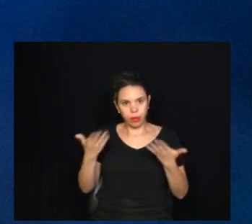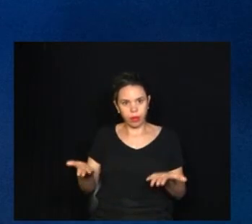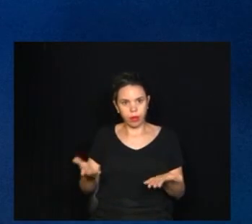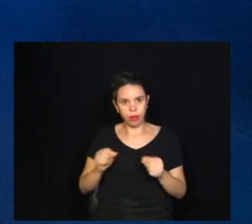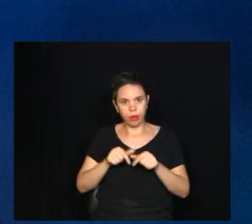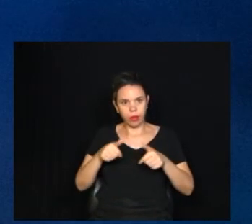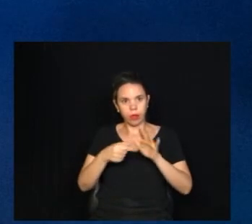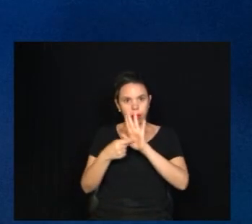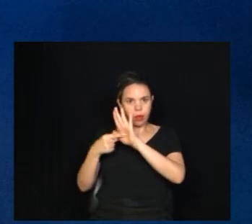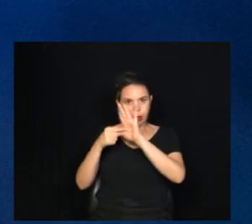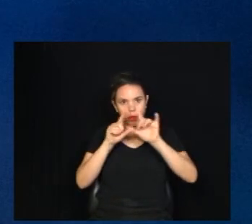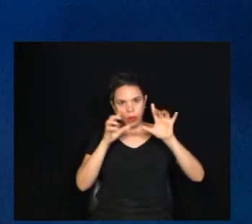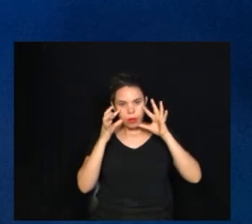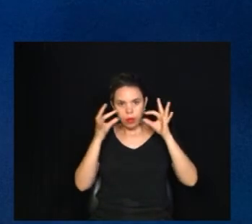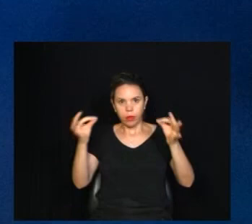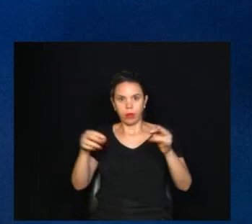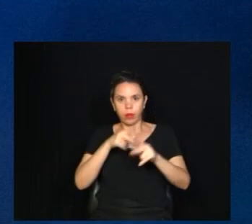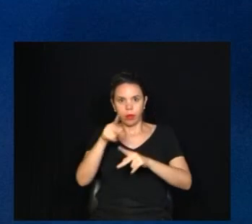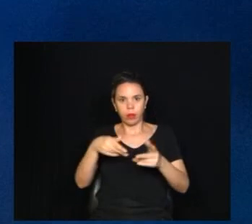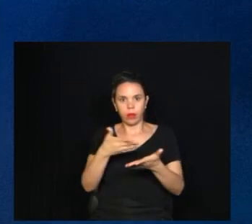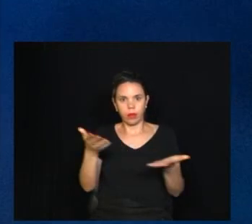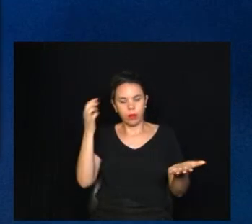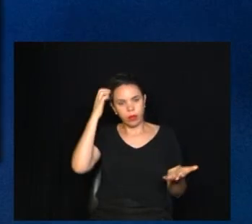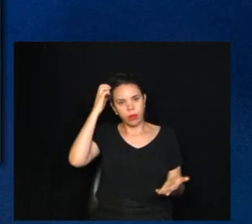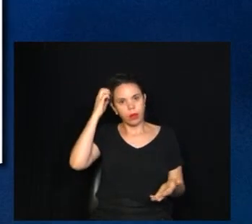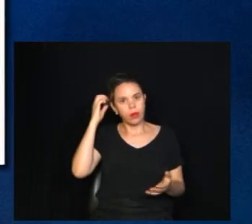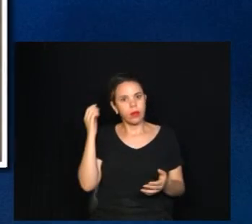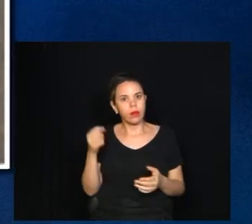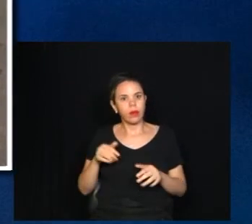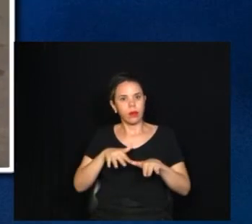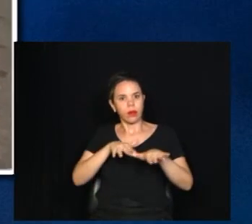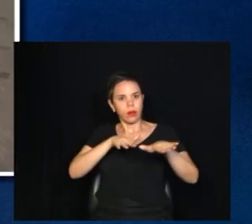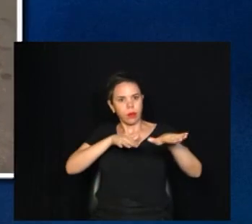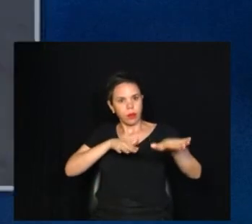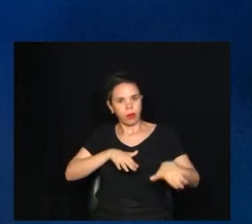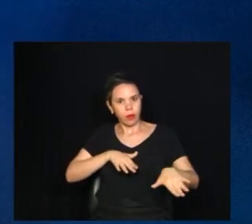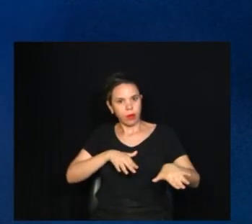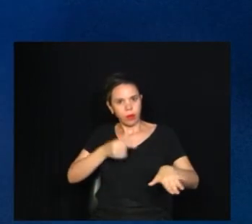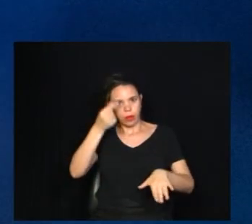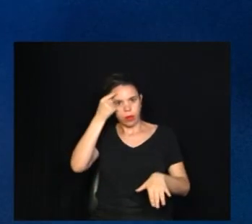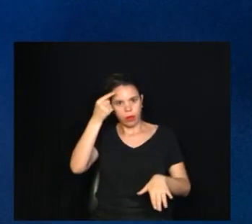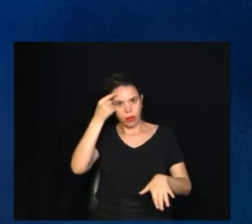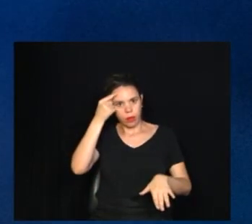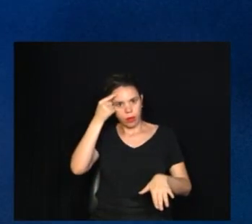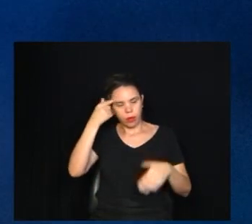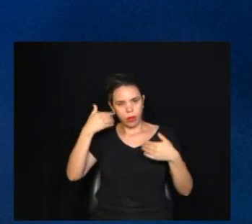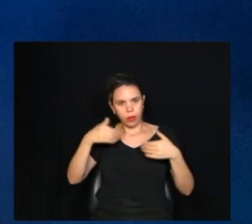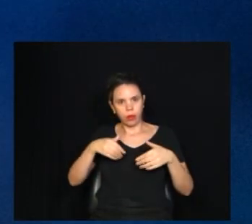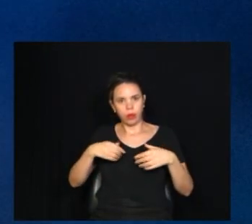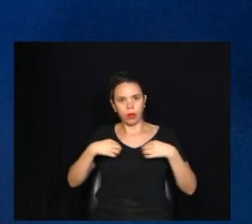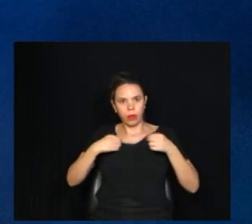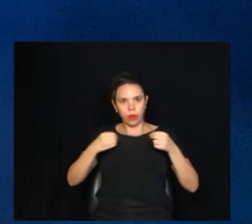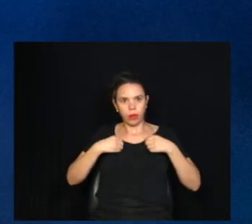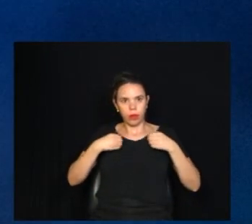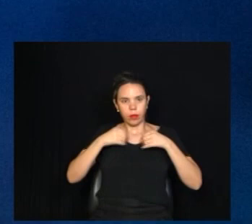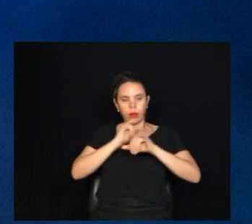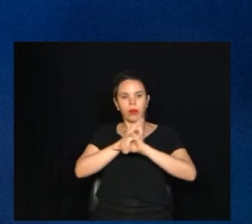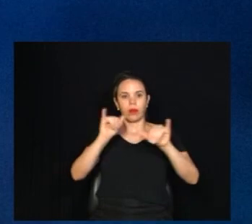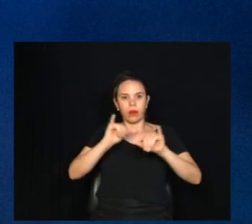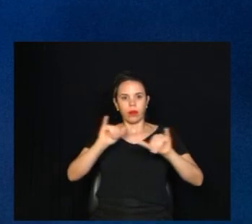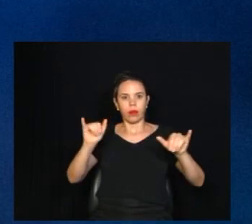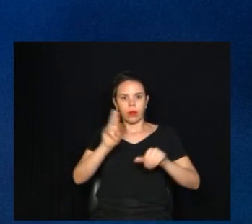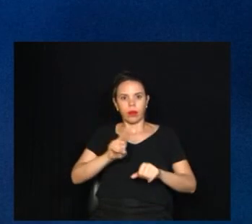uma ação para chamar a atenção sobre o estacionamento consciente, vestindo as camisetas da campanha